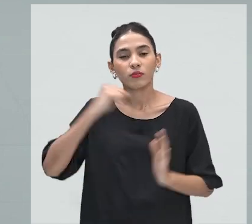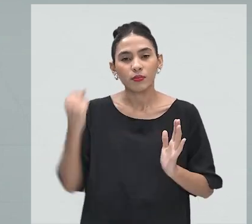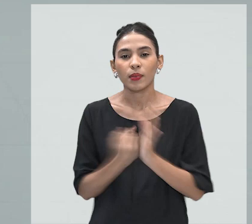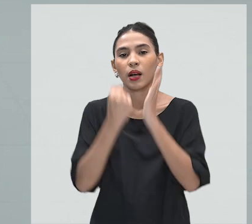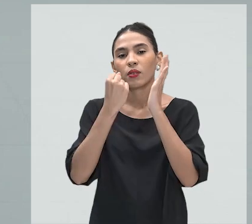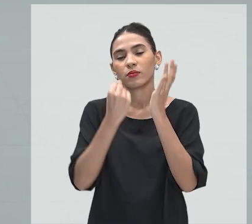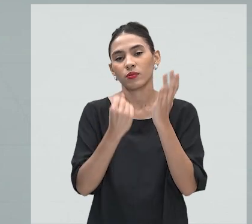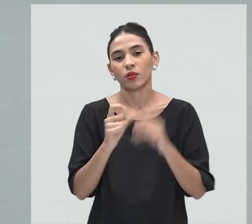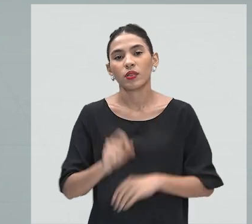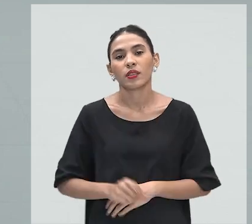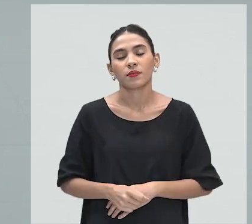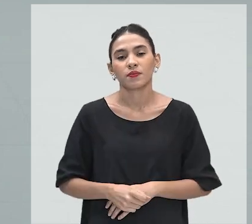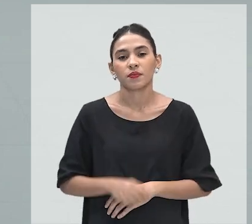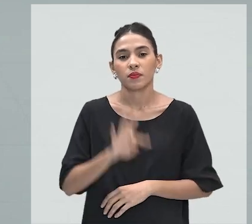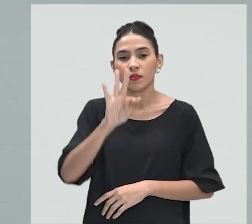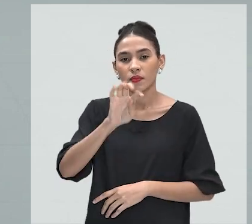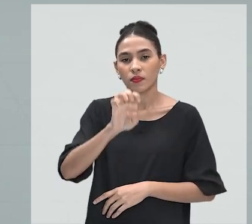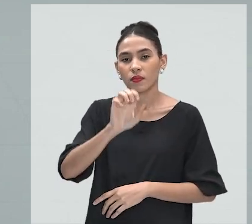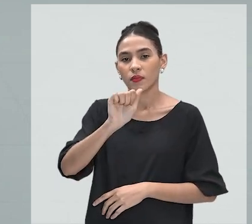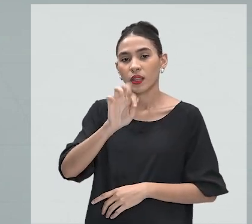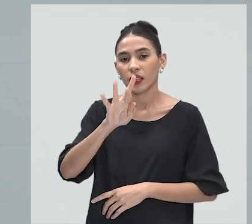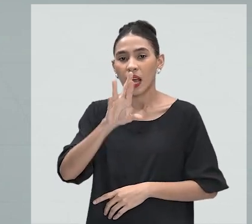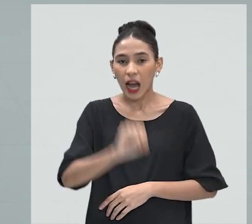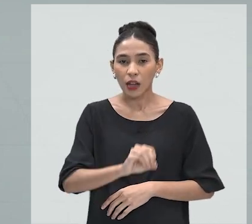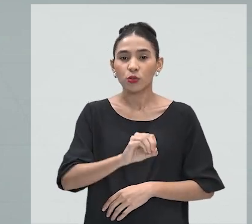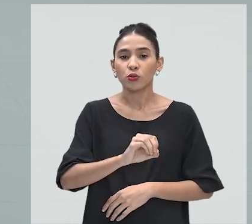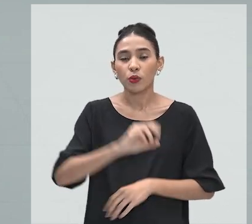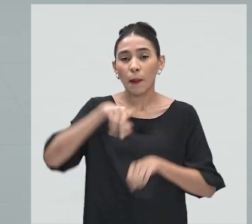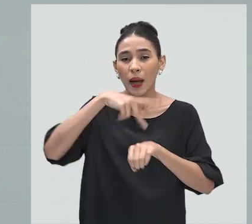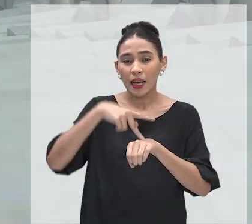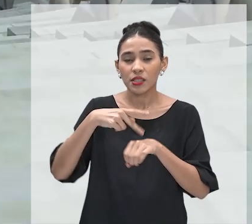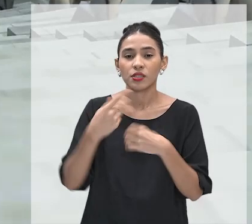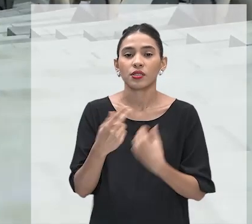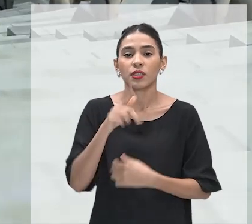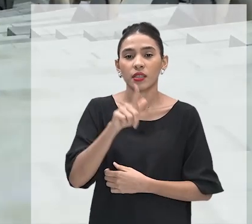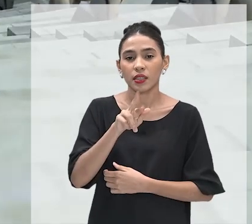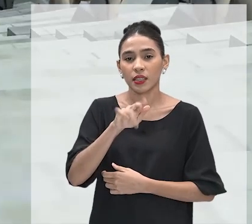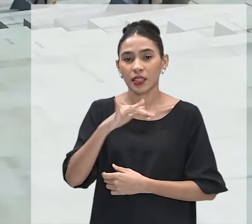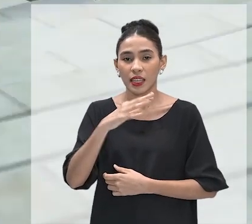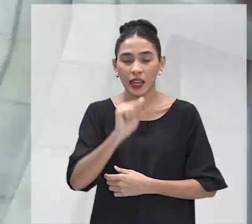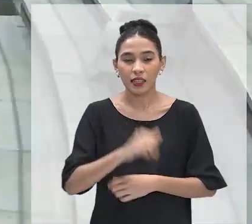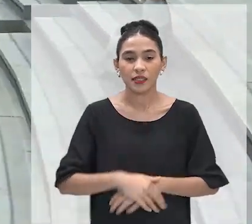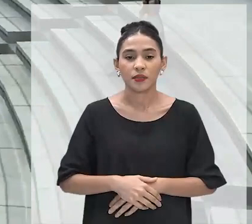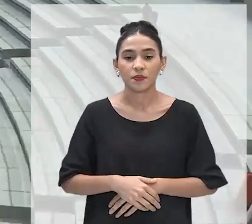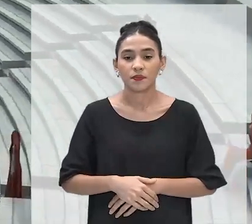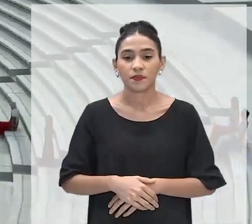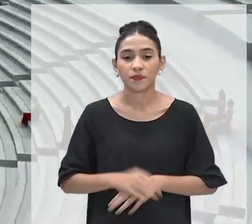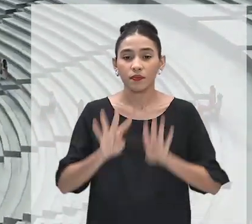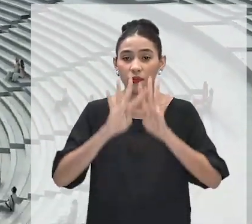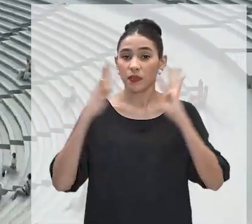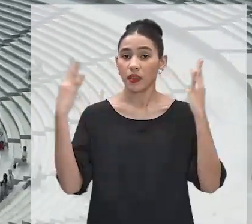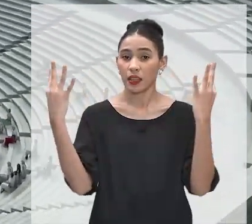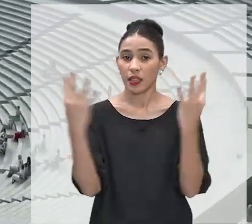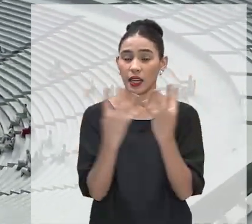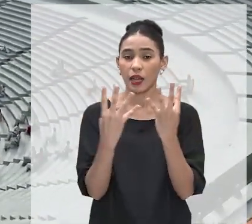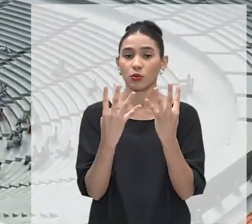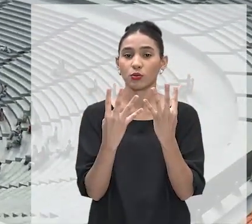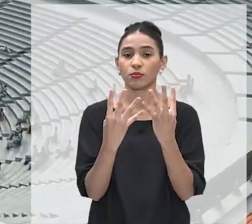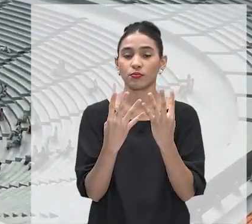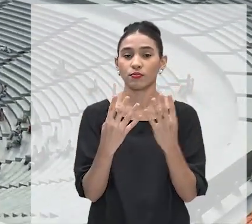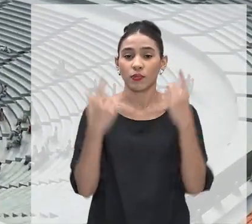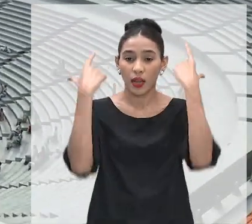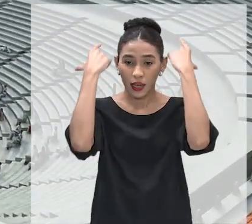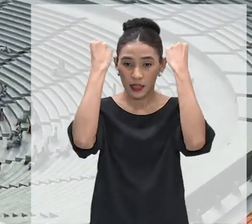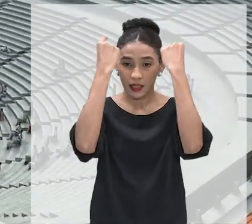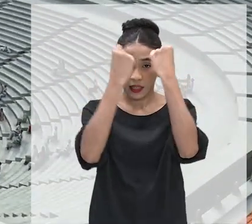a questão do teatro na Grécia. Ok? Então, aqui nós estamos vendo o teatro grego, que eu trouxe para vocês, e